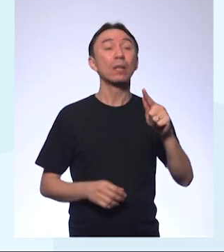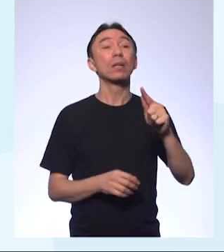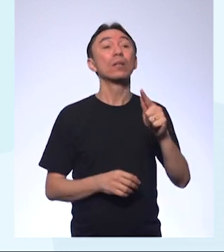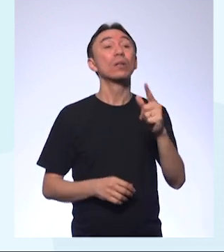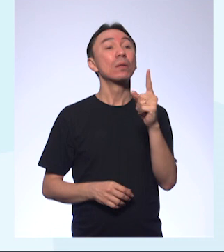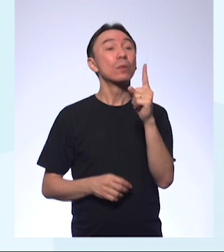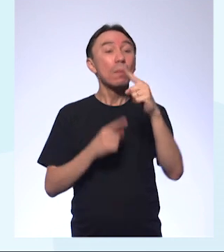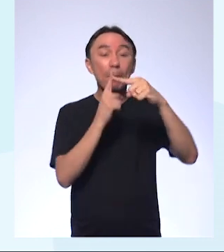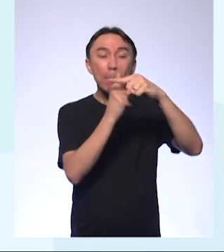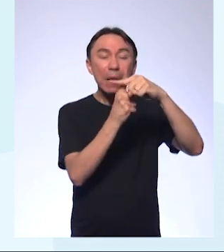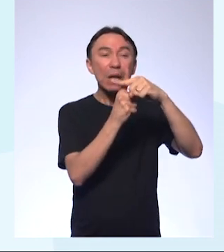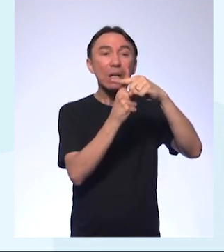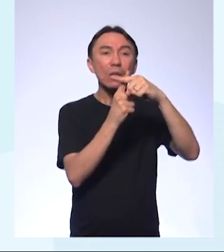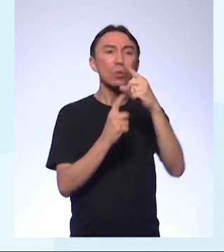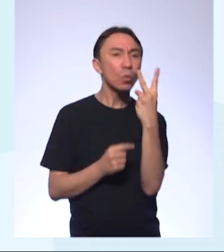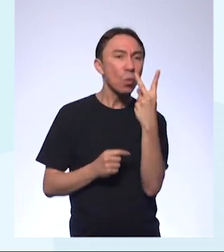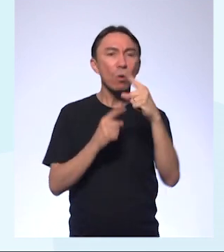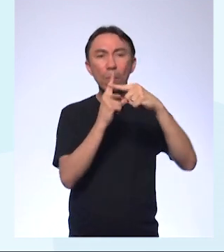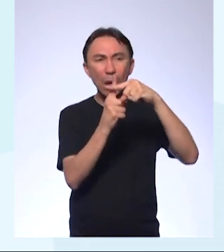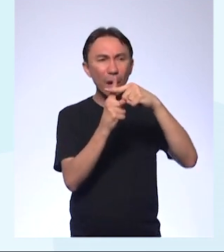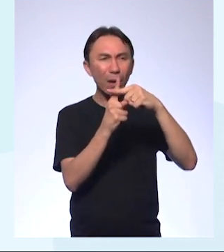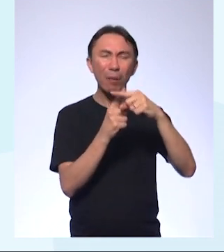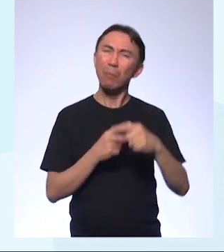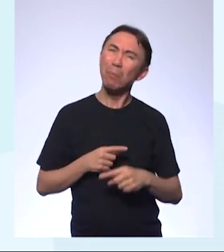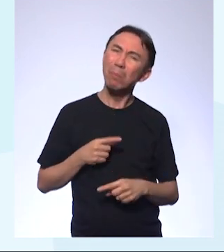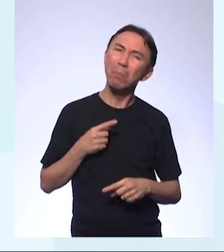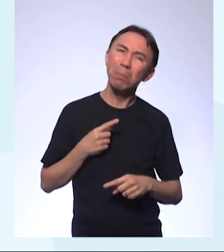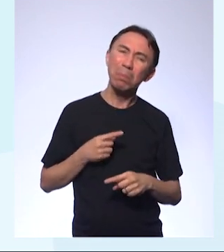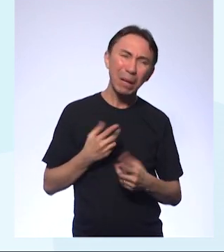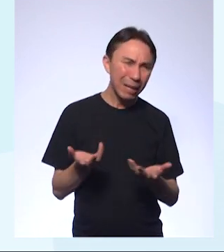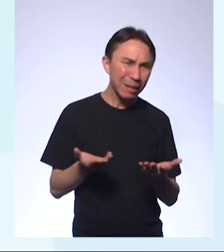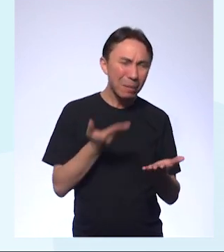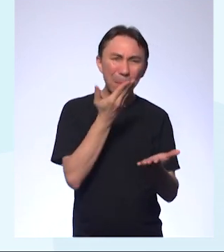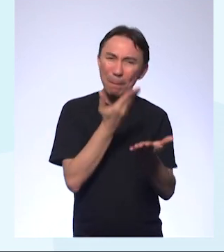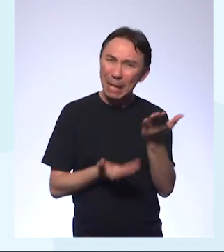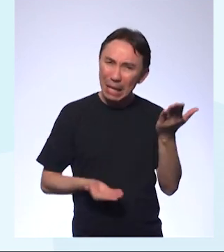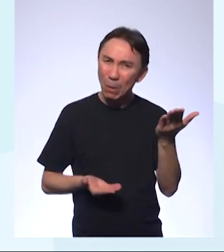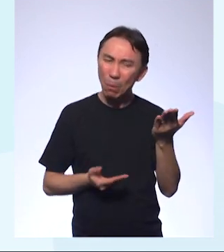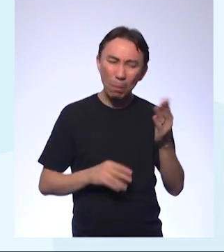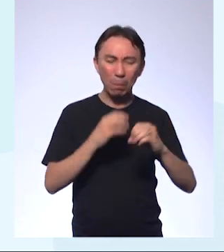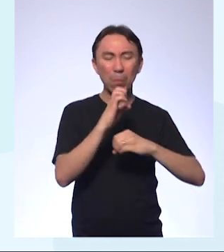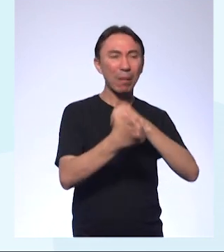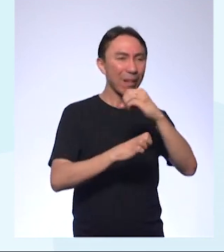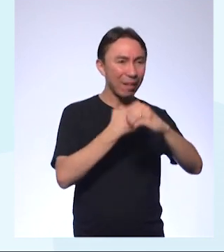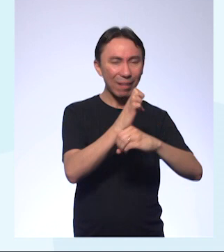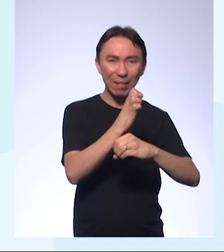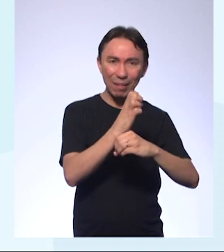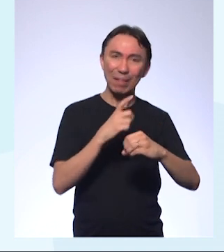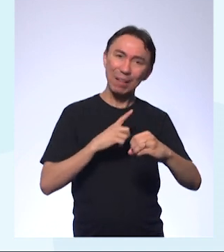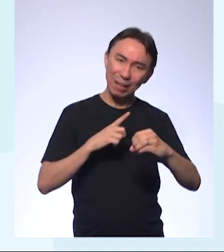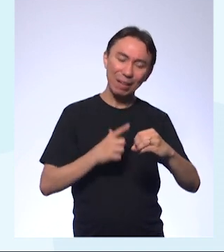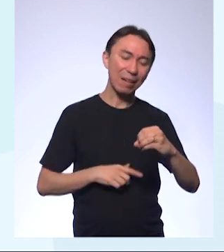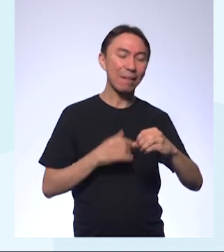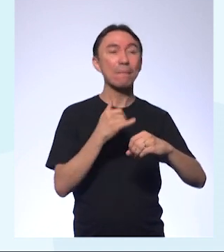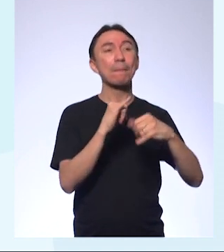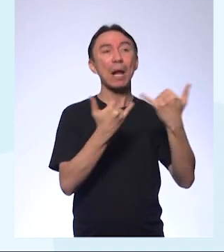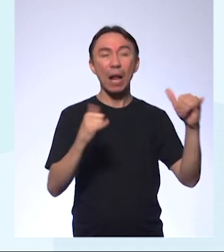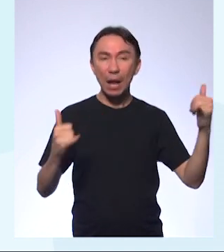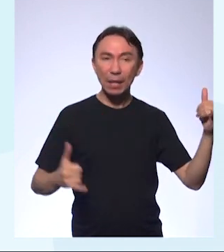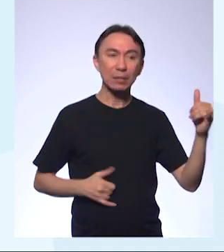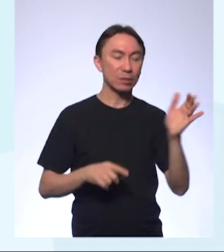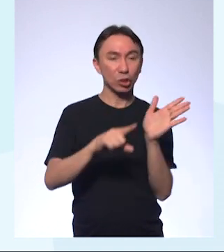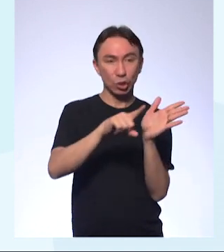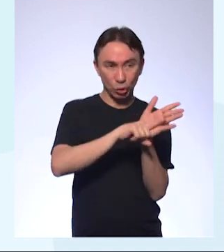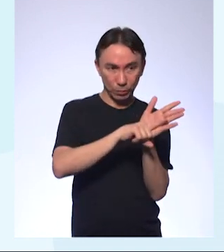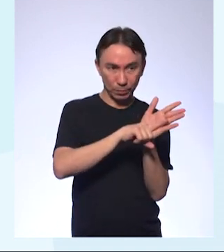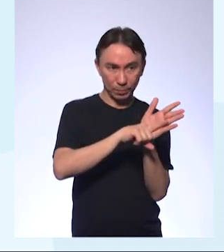vocês perguntam, 2+, se ele perdeu? 2+, porque ele perdeu o elétron, e o elétron tem carga negativa. Então, ele é